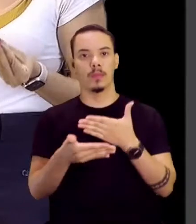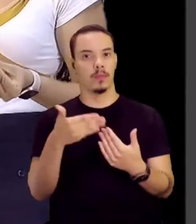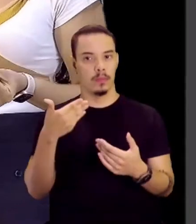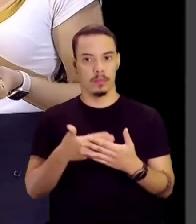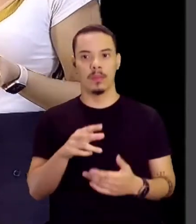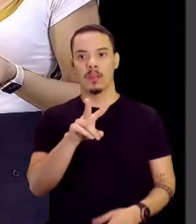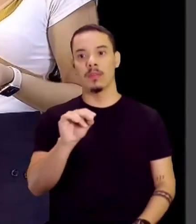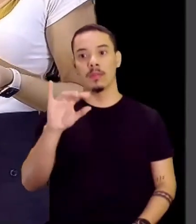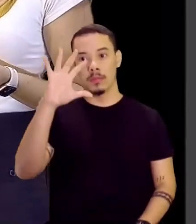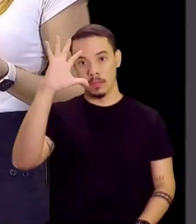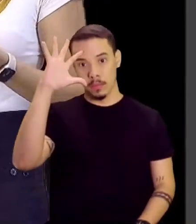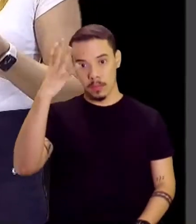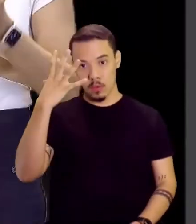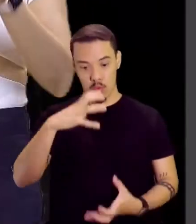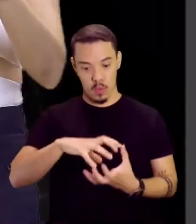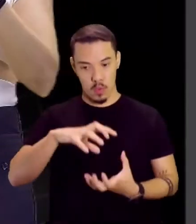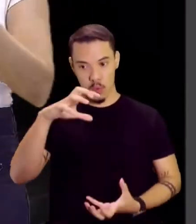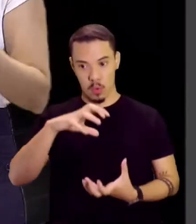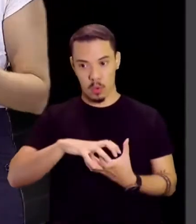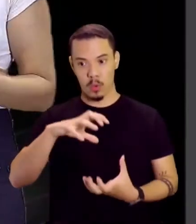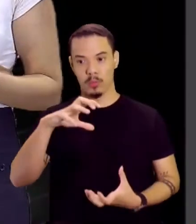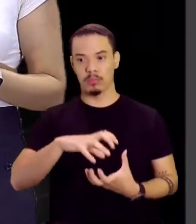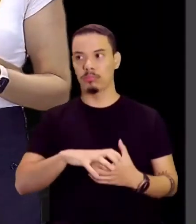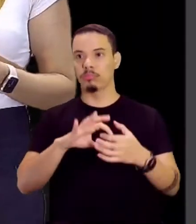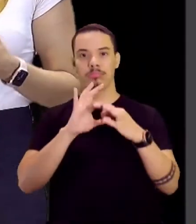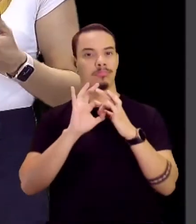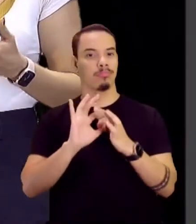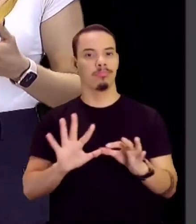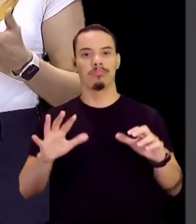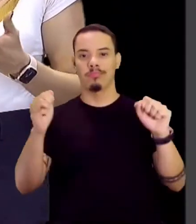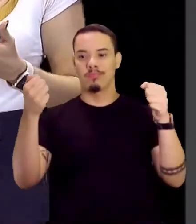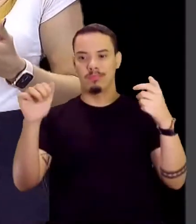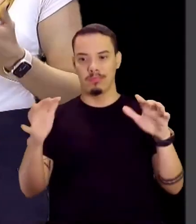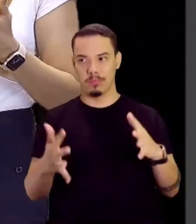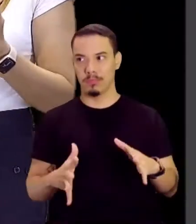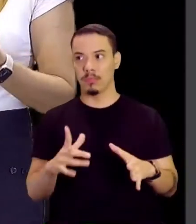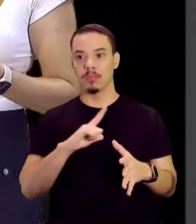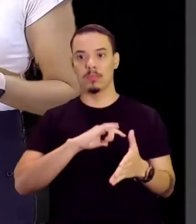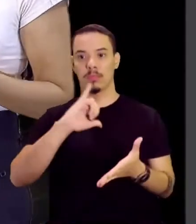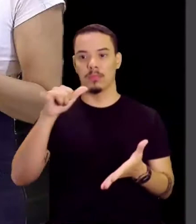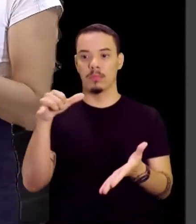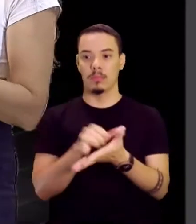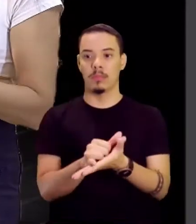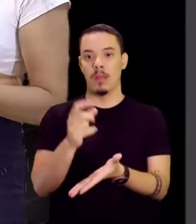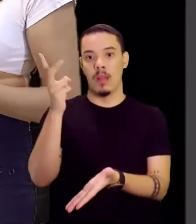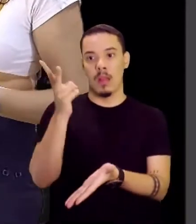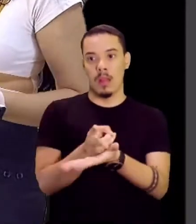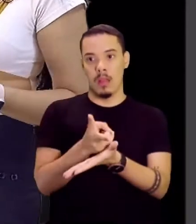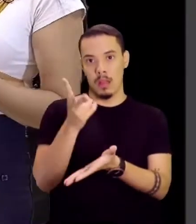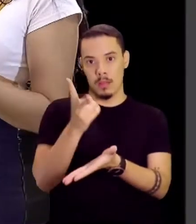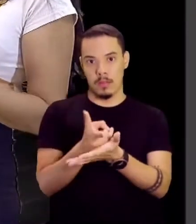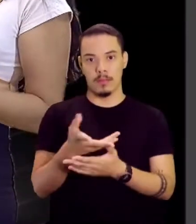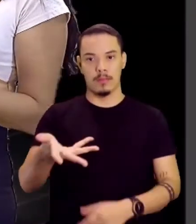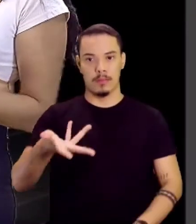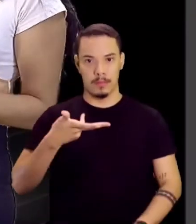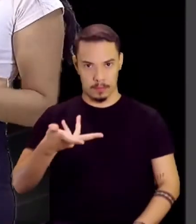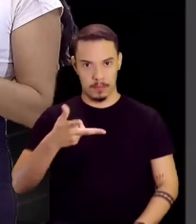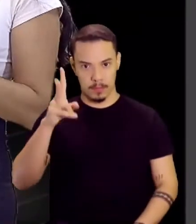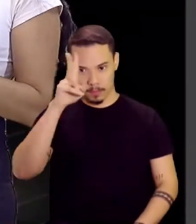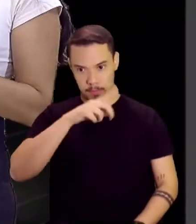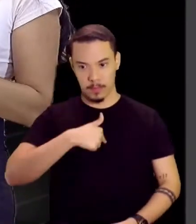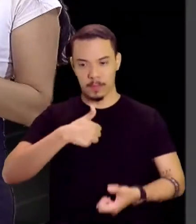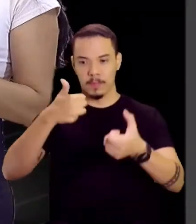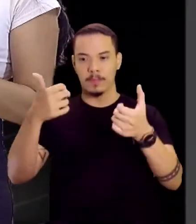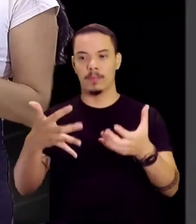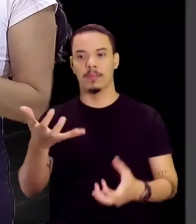se realizar, o corpo, por ele estar ali em queda livre, ele vai estar sujeito à mesma aceleração gravitacional, né, Décio? Que é